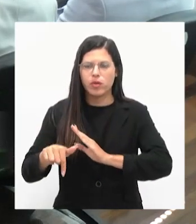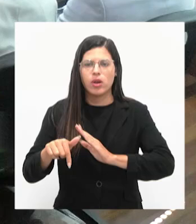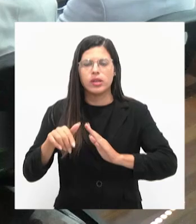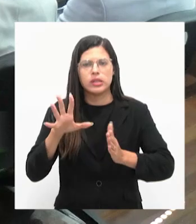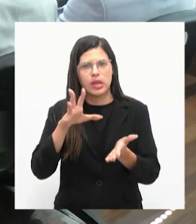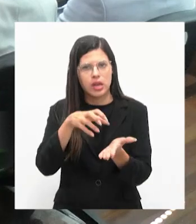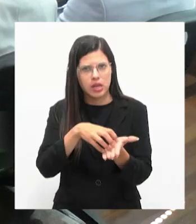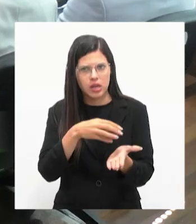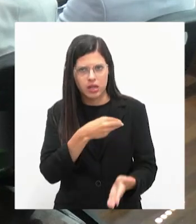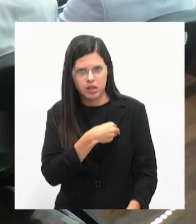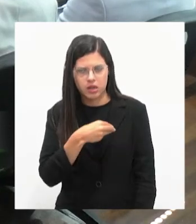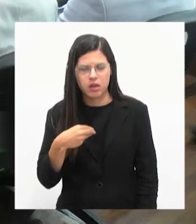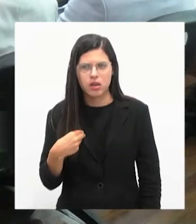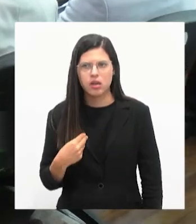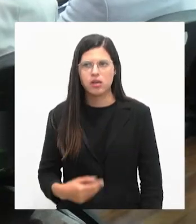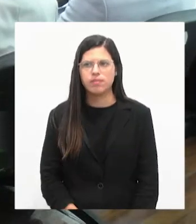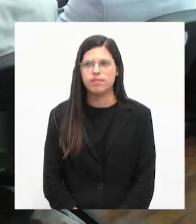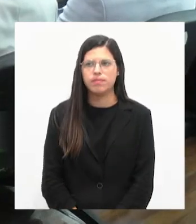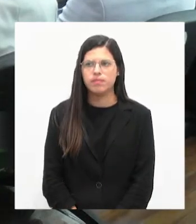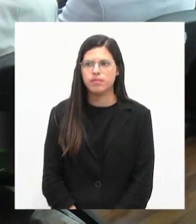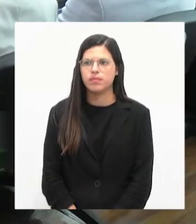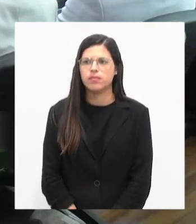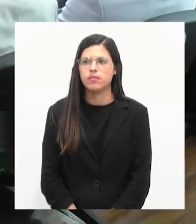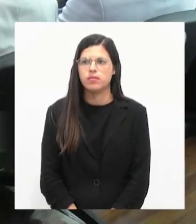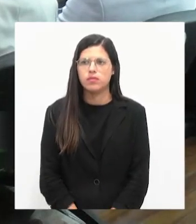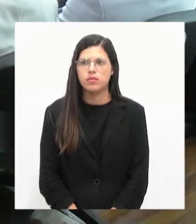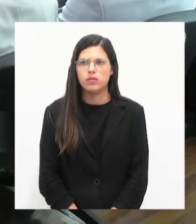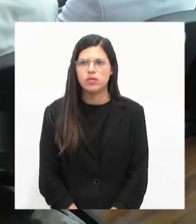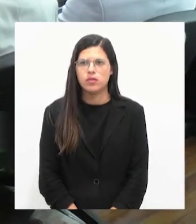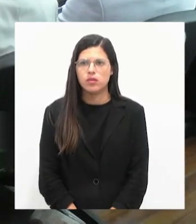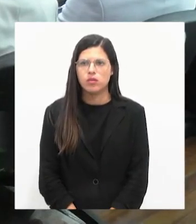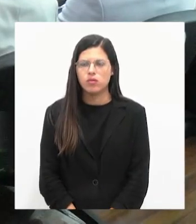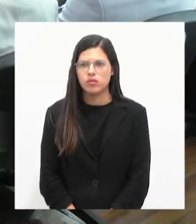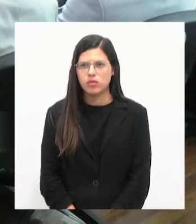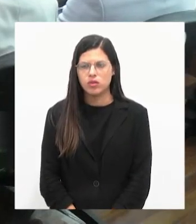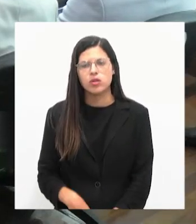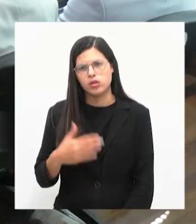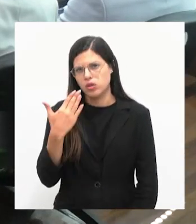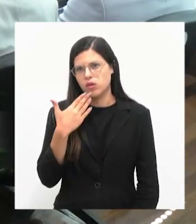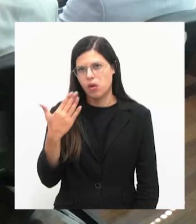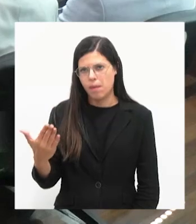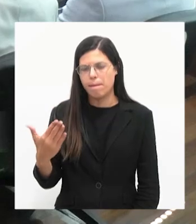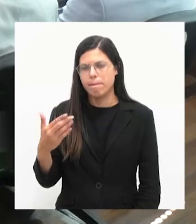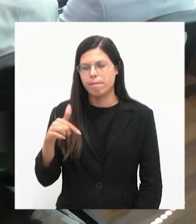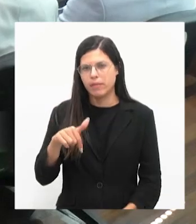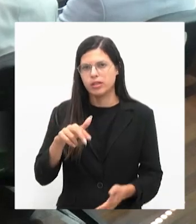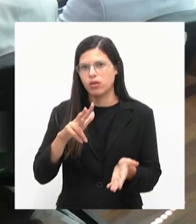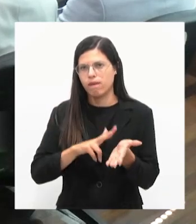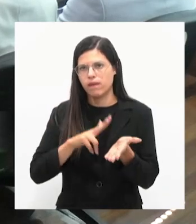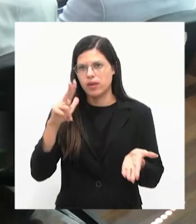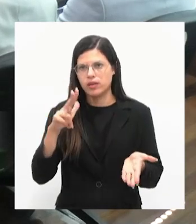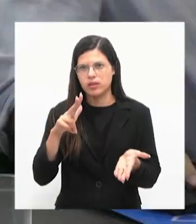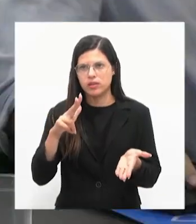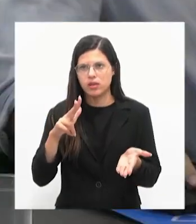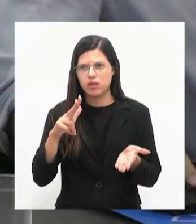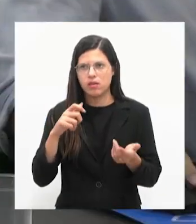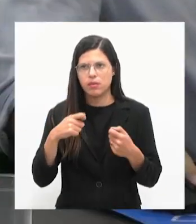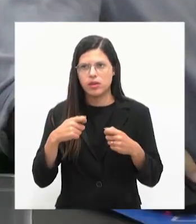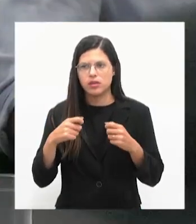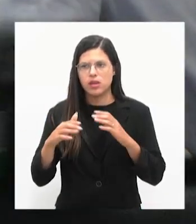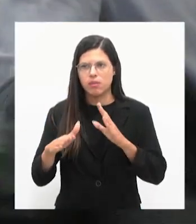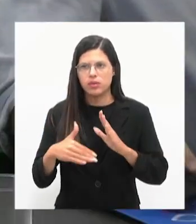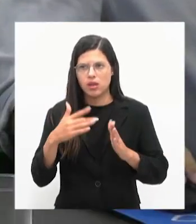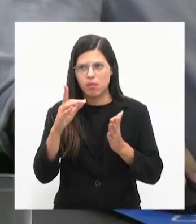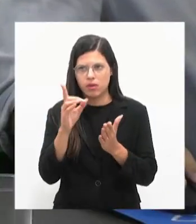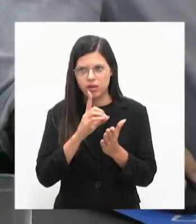depois eu vou pedir só de onde foi feito o atestado e peço de lá o atestado de veracidade. Pelo menos o colega vai ter que mandar uma declaração